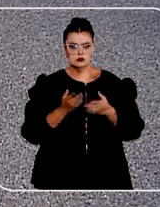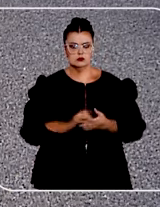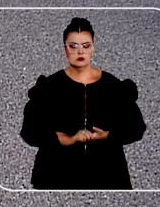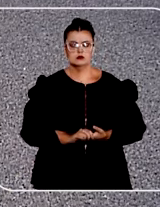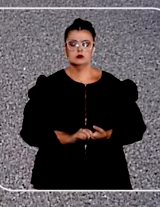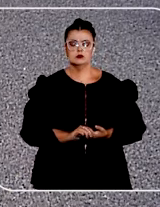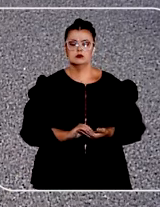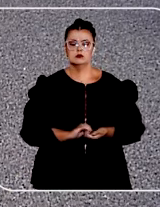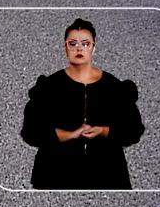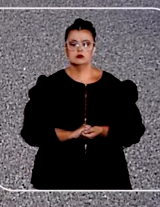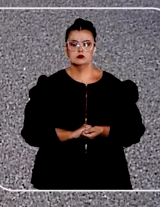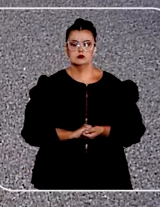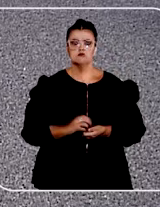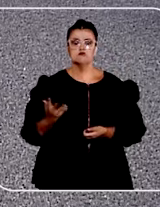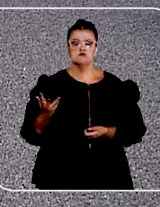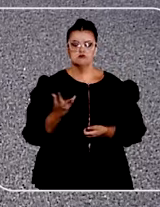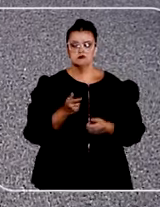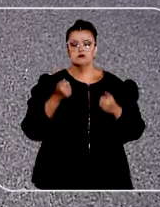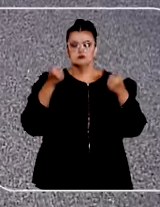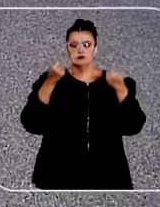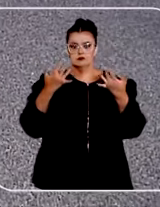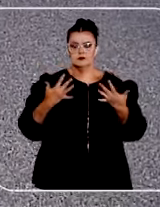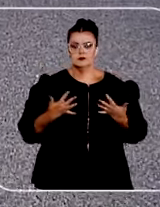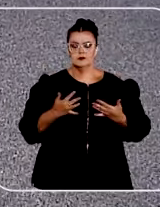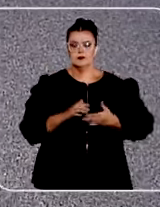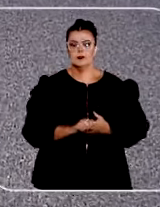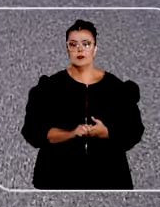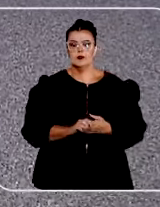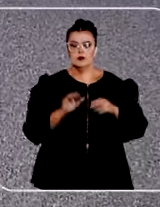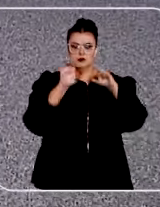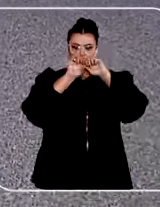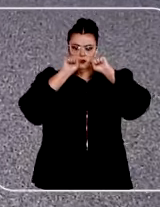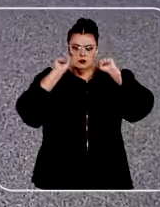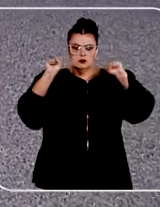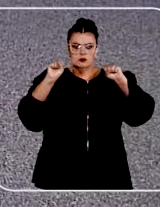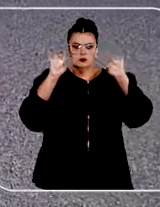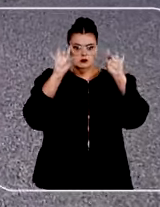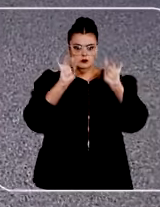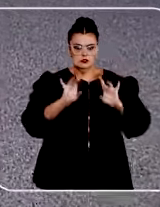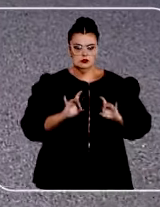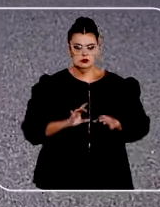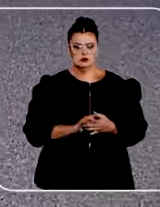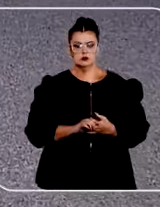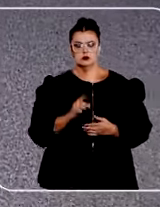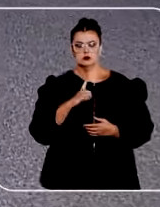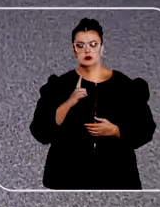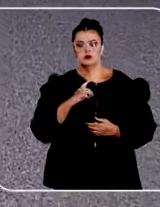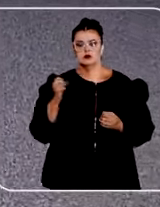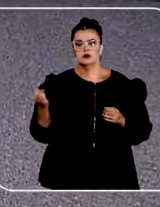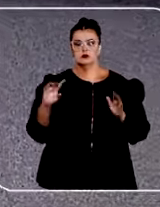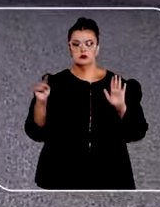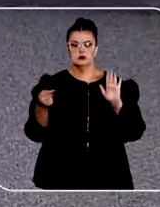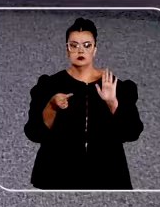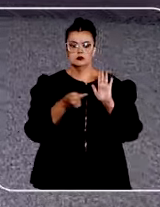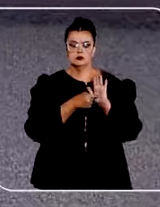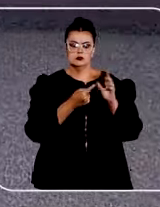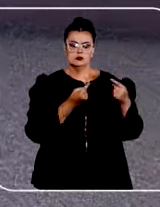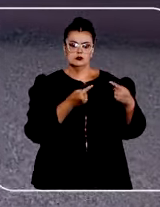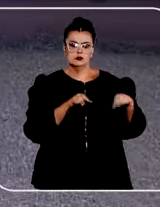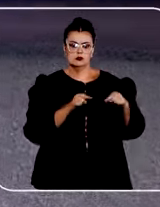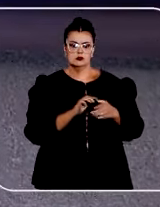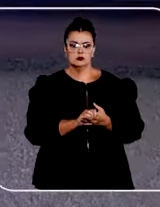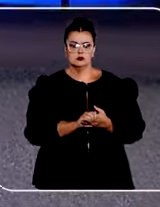não adequadas excelente explicação na corte especial os ministros receberam nova denúncia contra